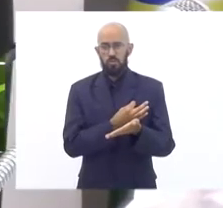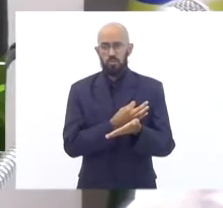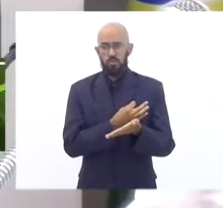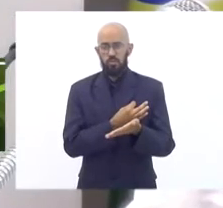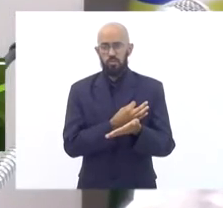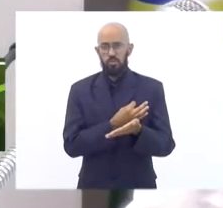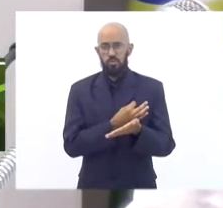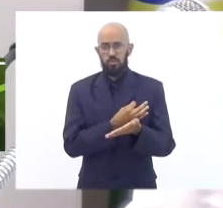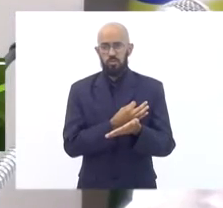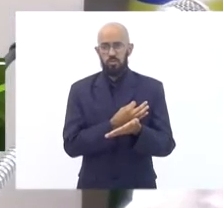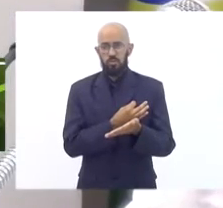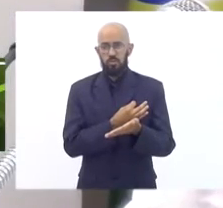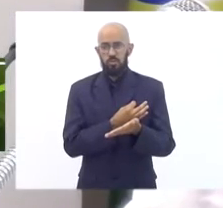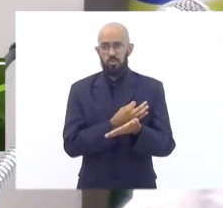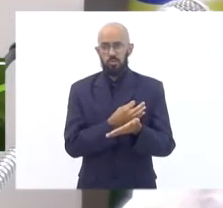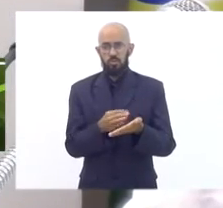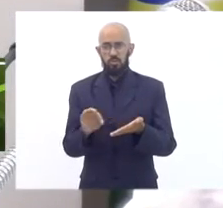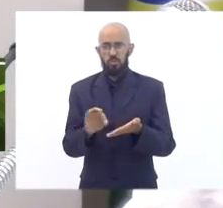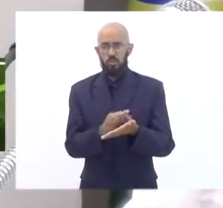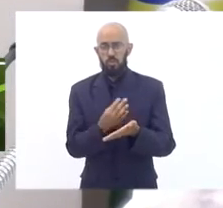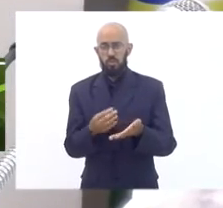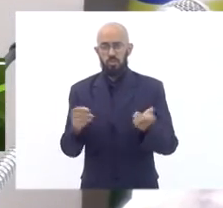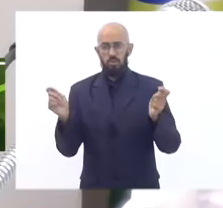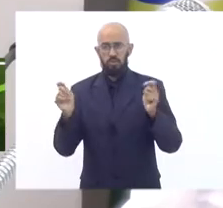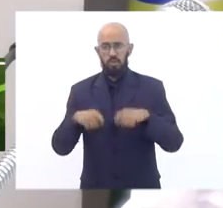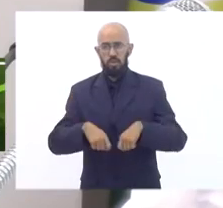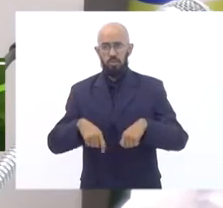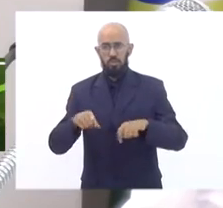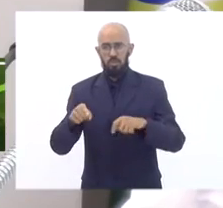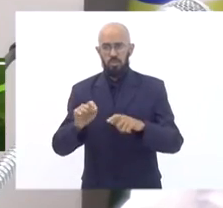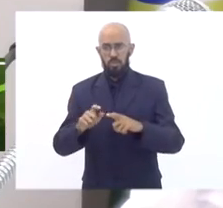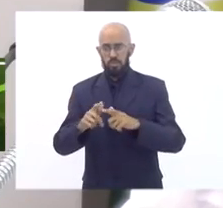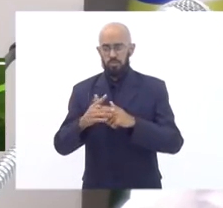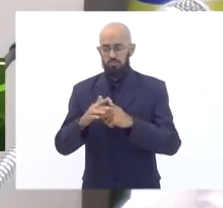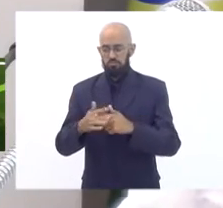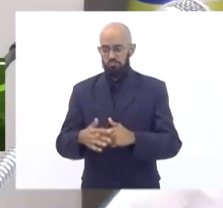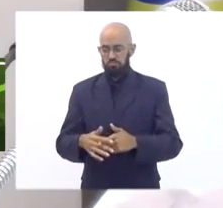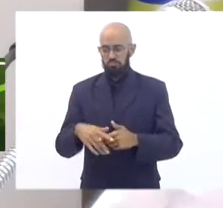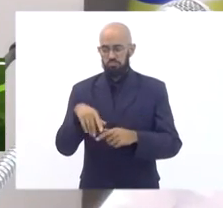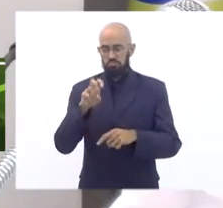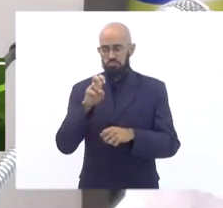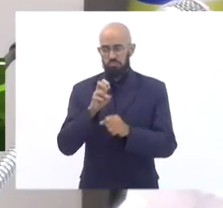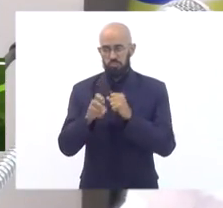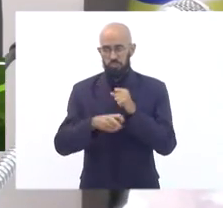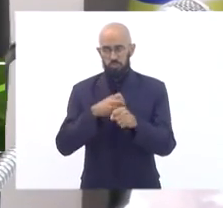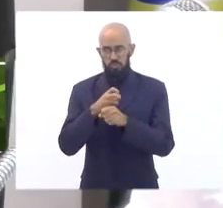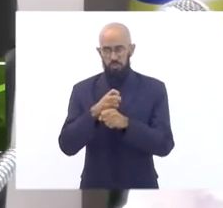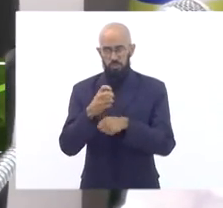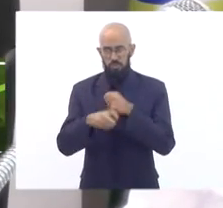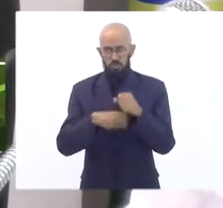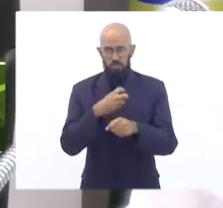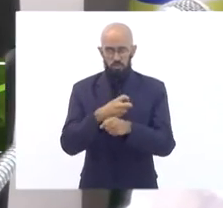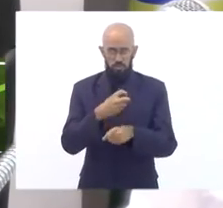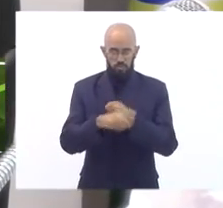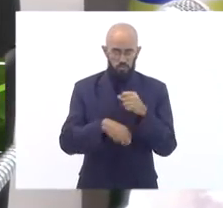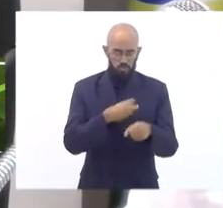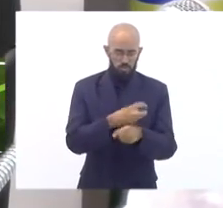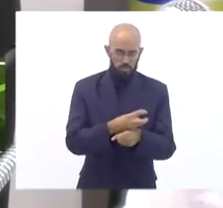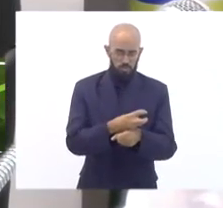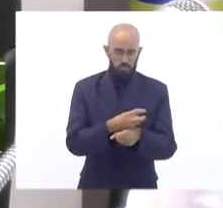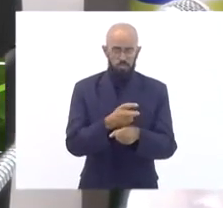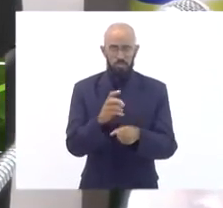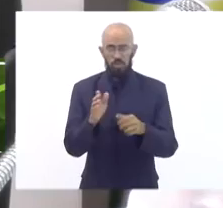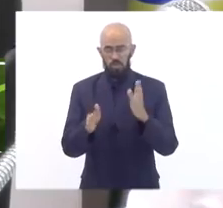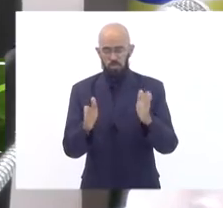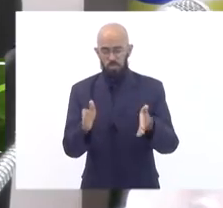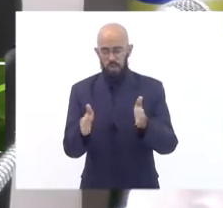um contrato aqui, inclusive, possibilita a revisão de 5 em 5 anos, é exatamente um prazo que